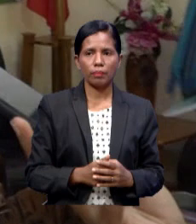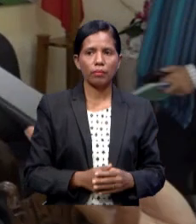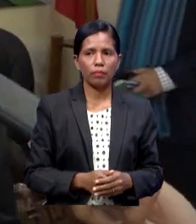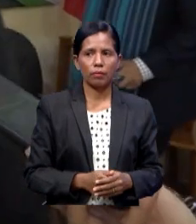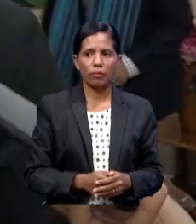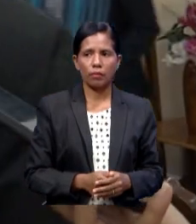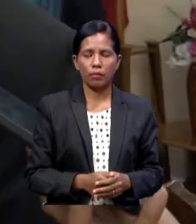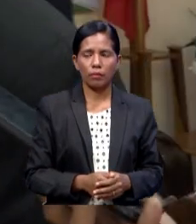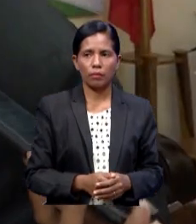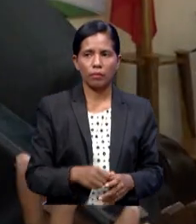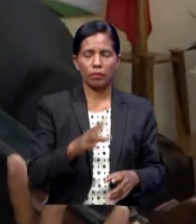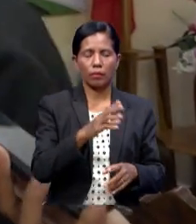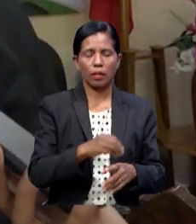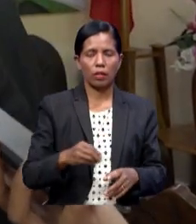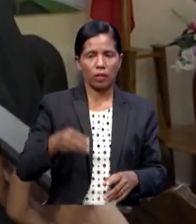Mr.